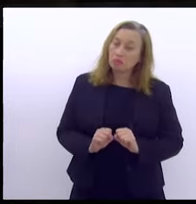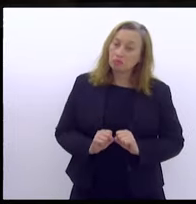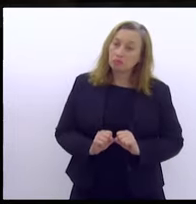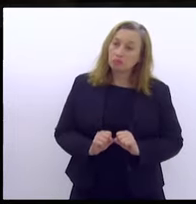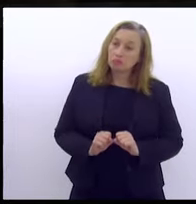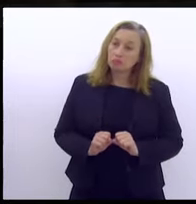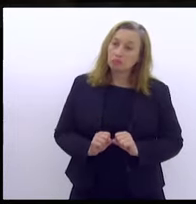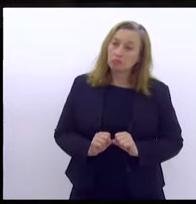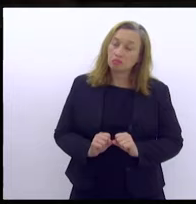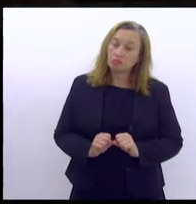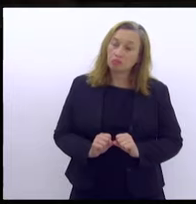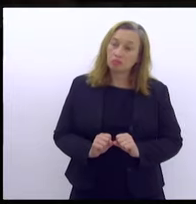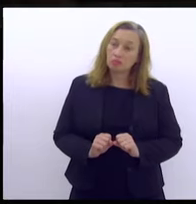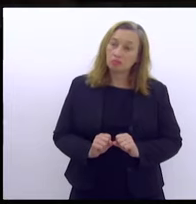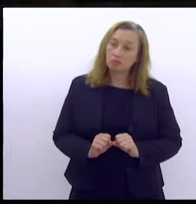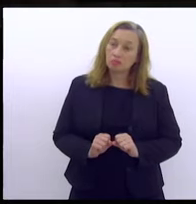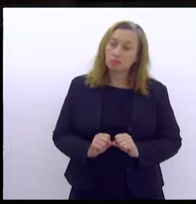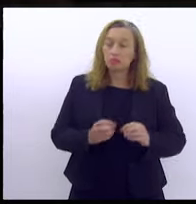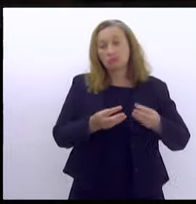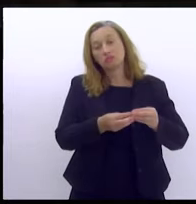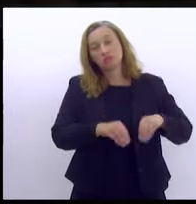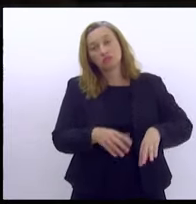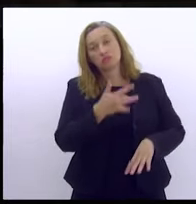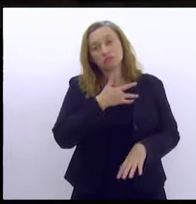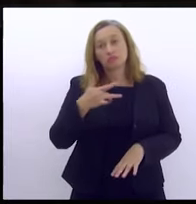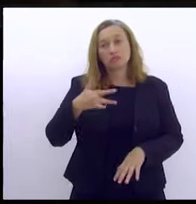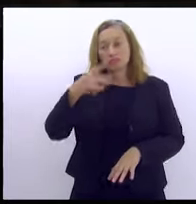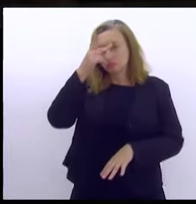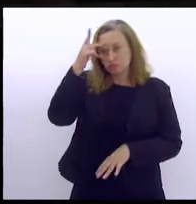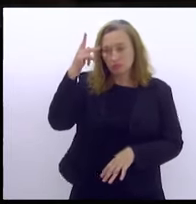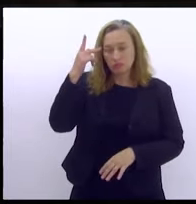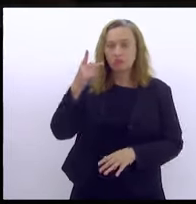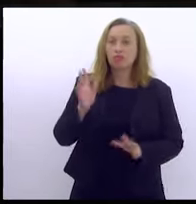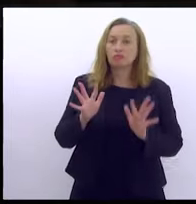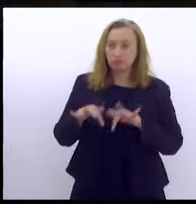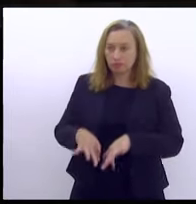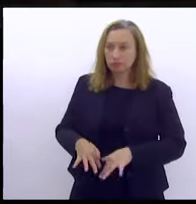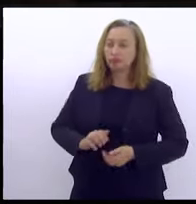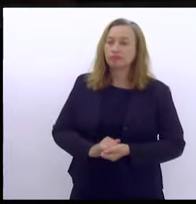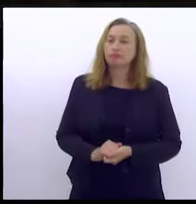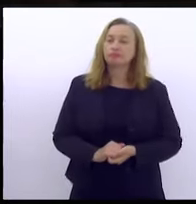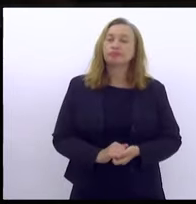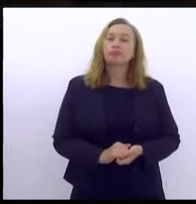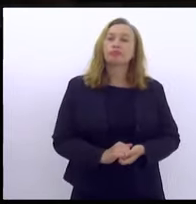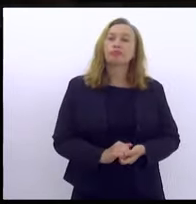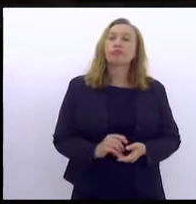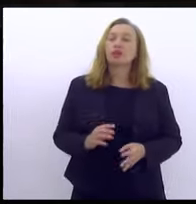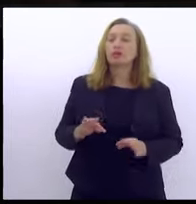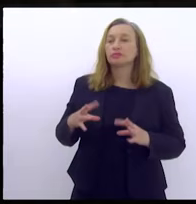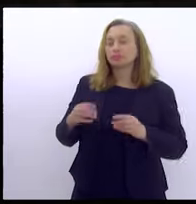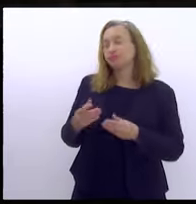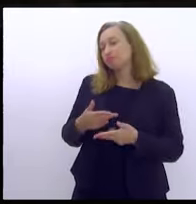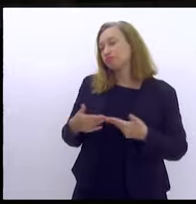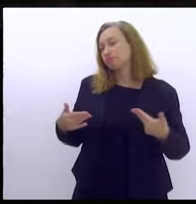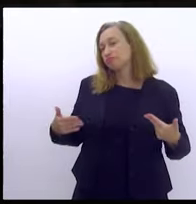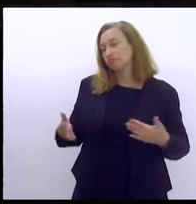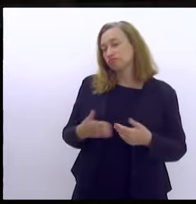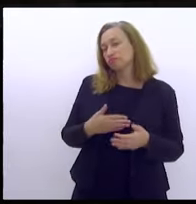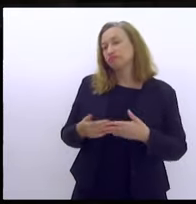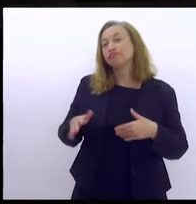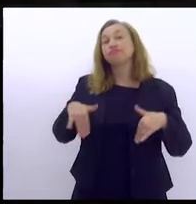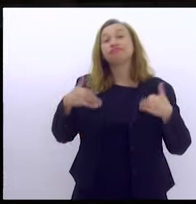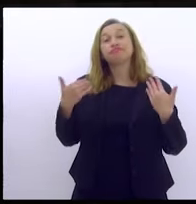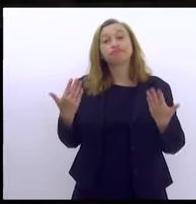dizer respeito à saúde das pessoas. Para concluir. Vou concluir. Pode dizer respeito a tudo e qualquer coisa.